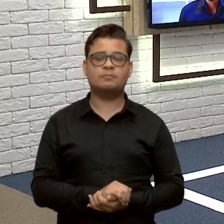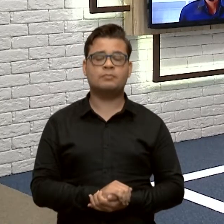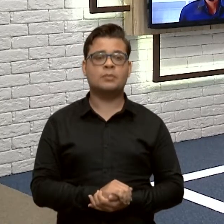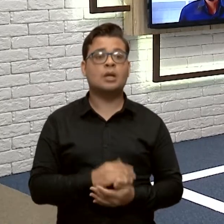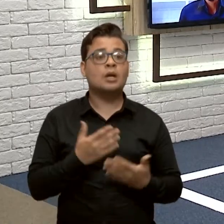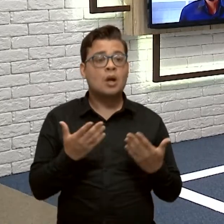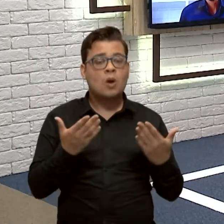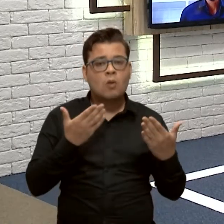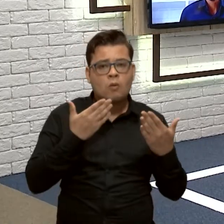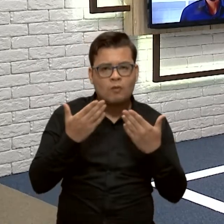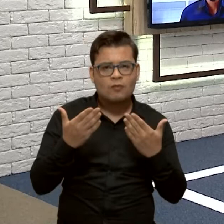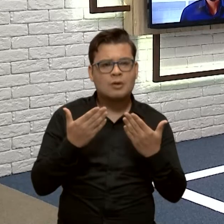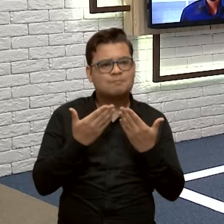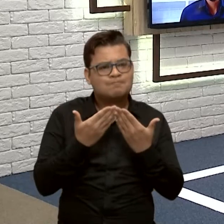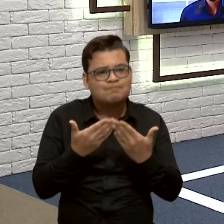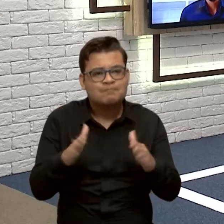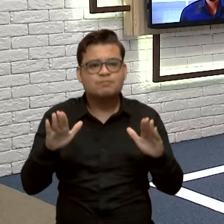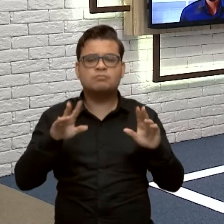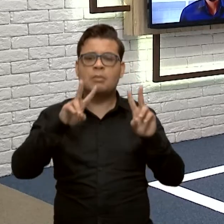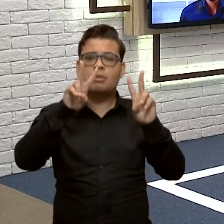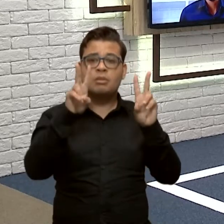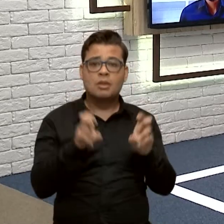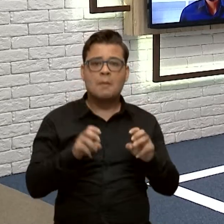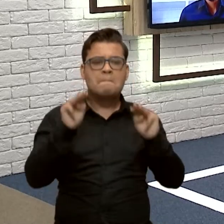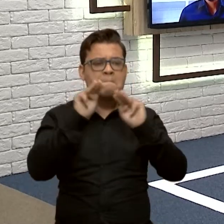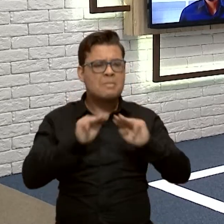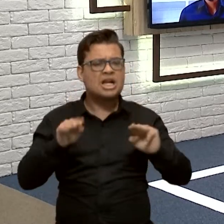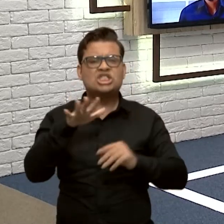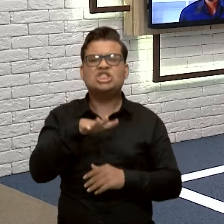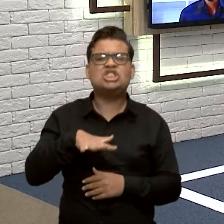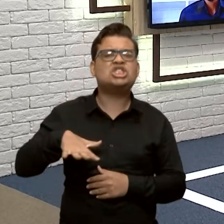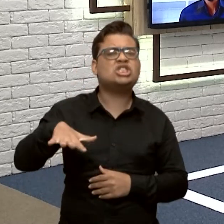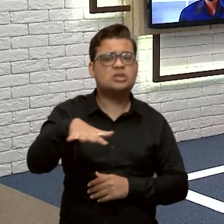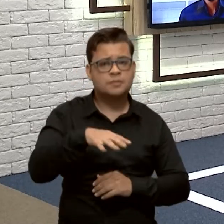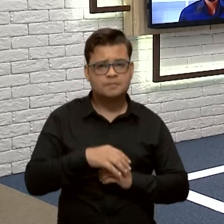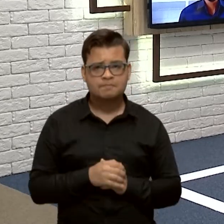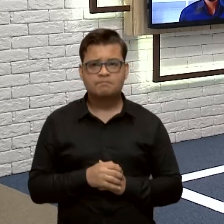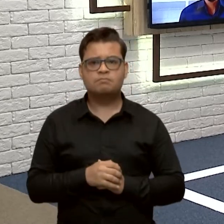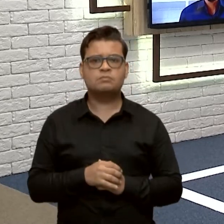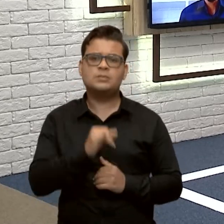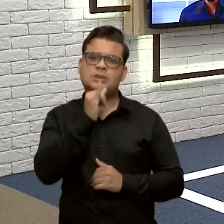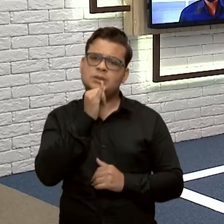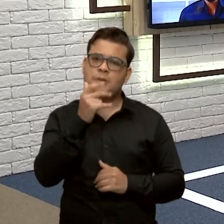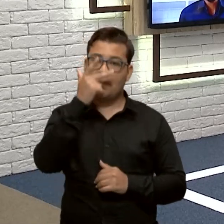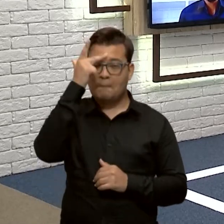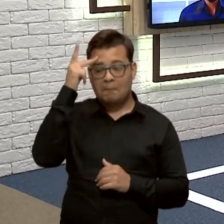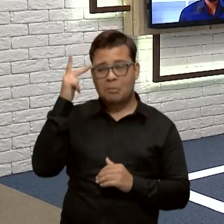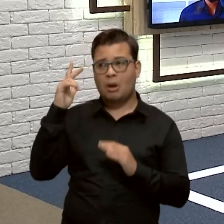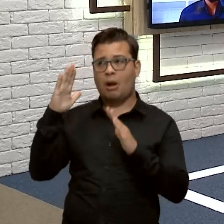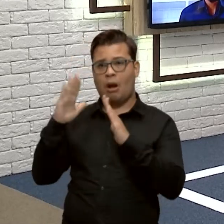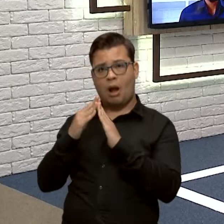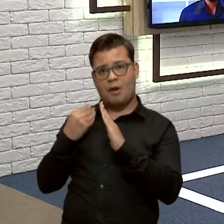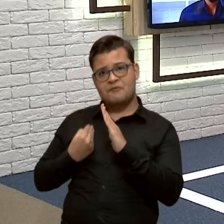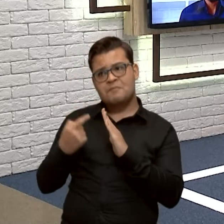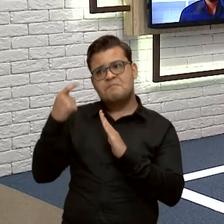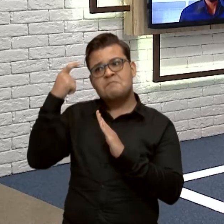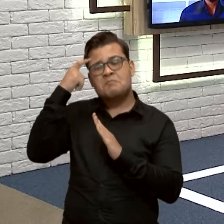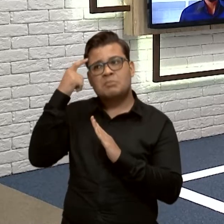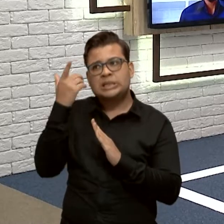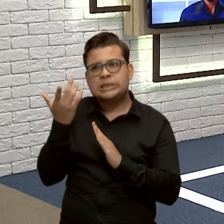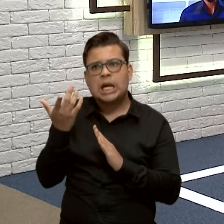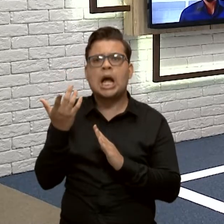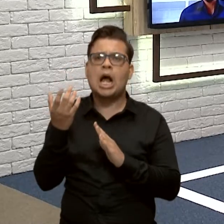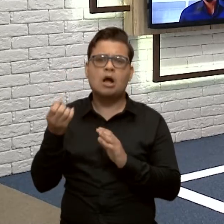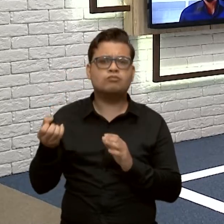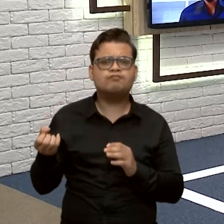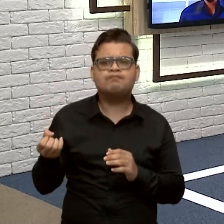falar de marketing digital no geral. Ô, professor Marcos, para quem está em casa, talvez está pensando em abrir um negócio, a época não está tão